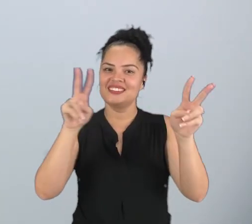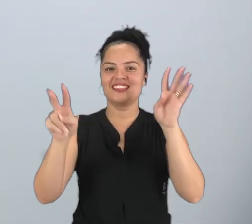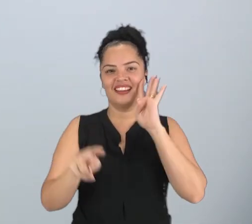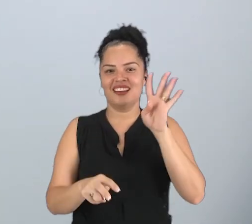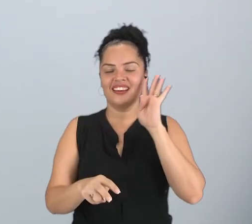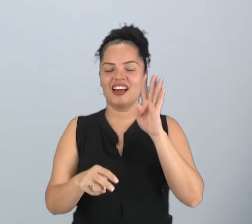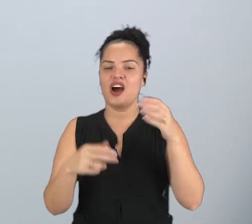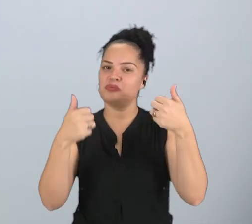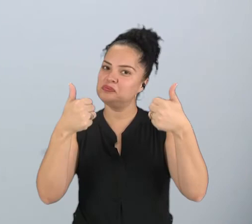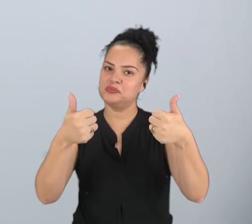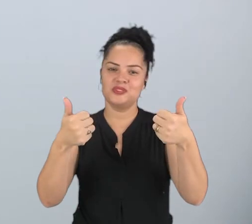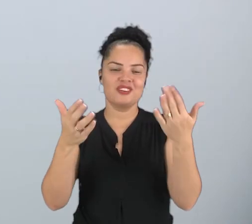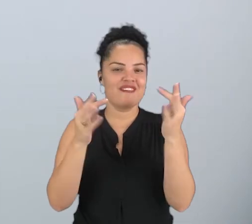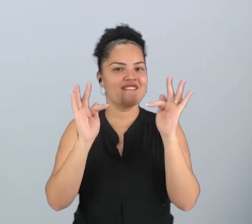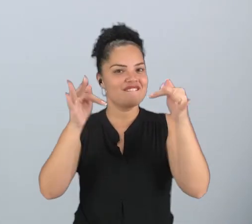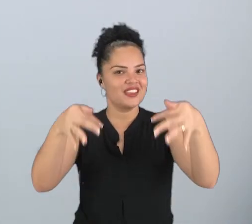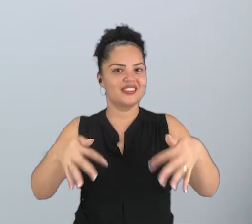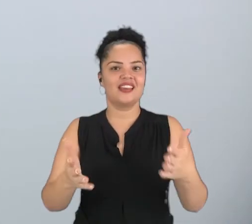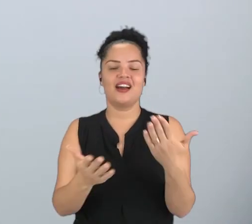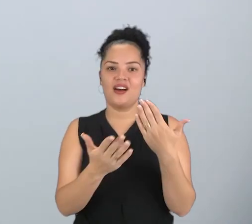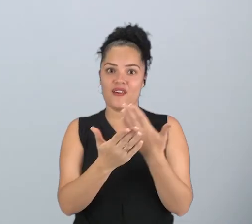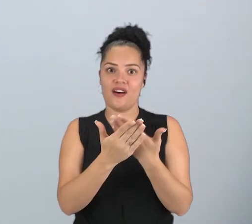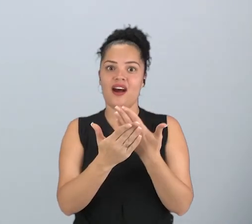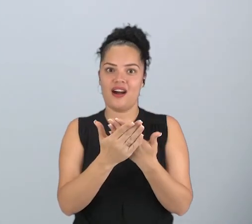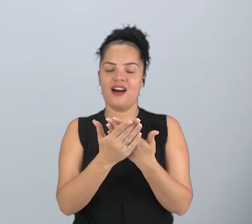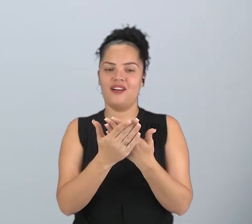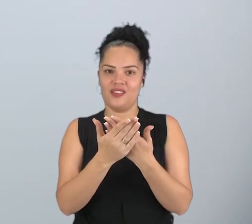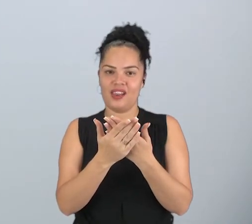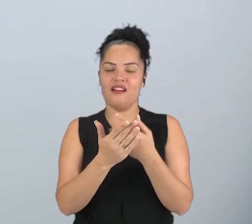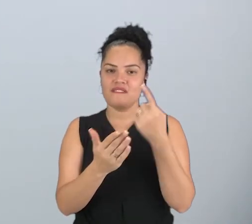legal. Por hoje ficamos aqui, essas e outras